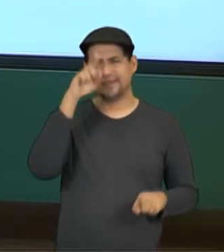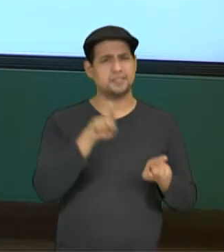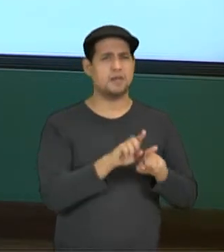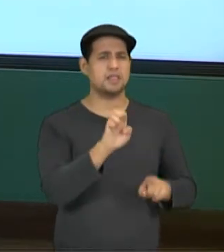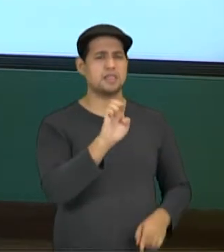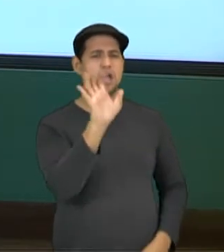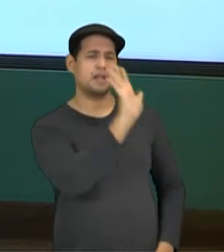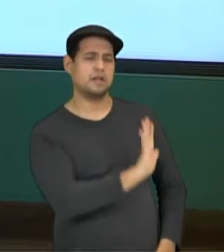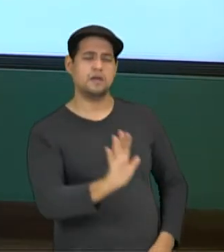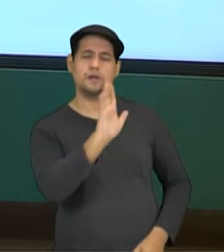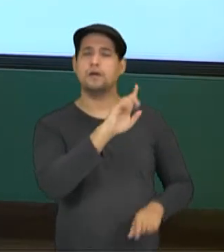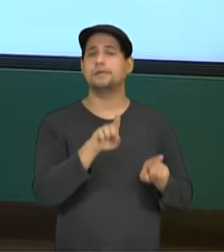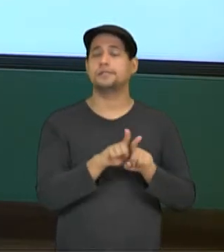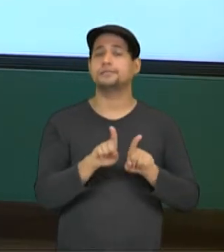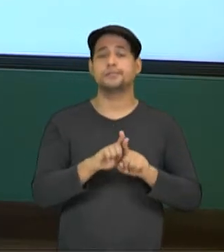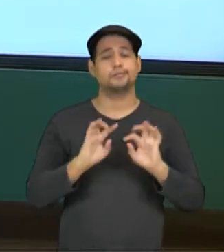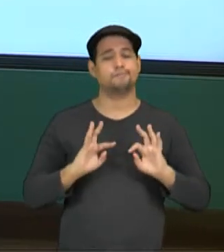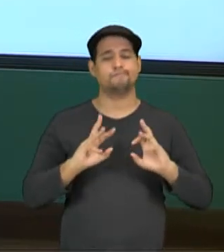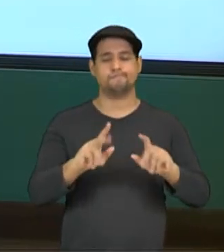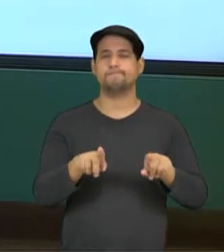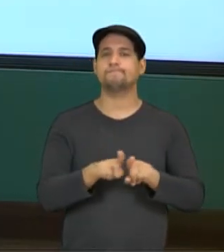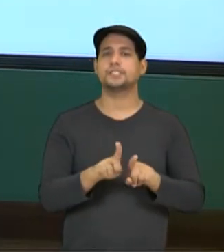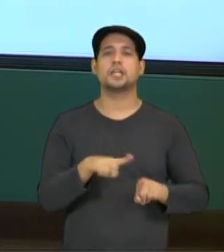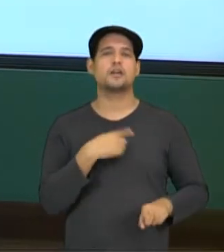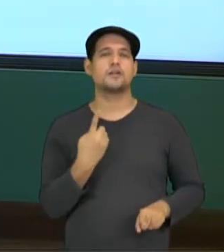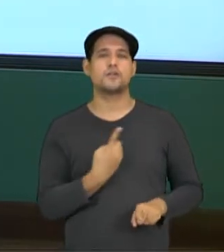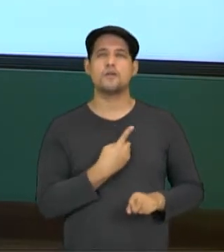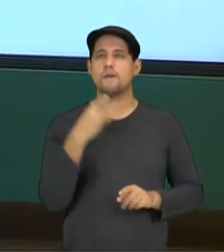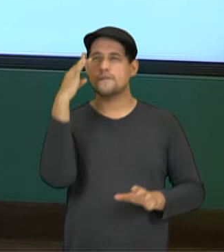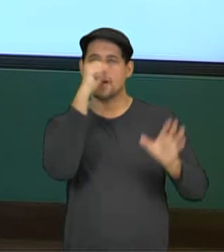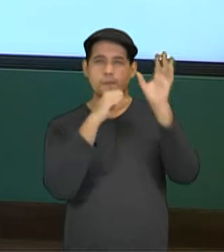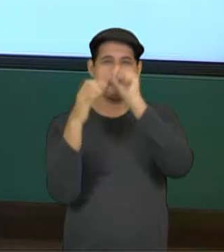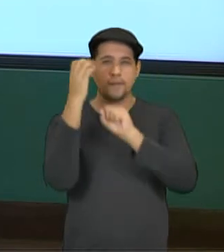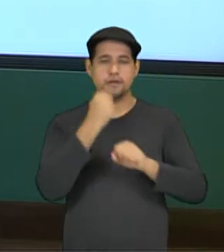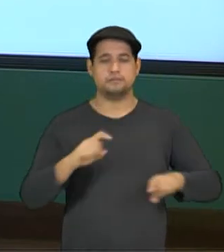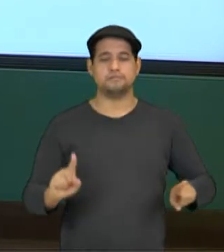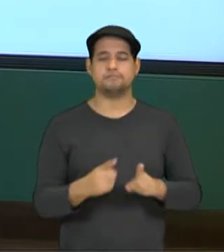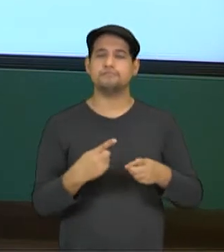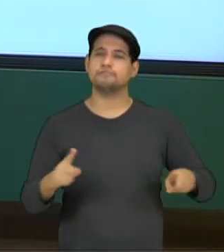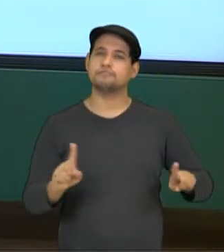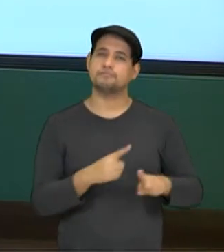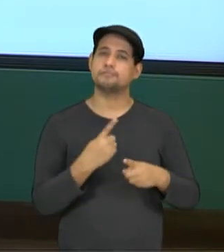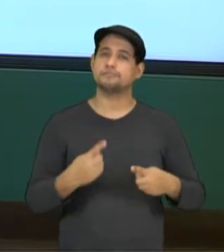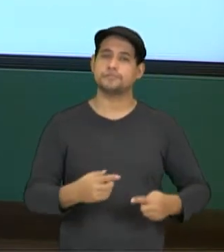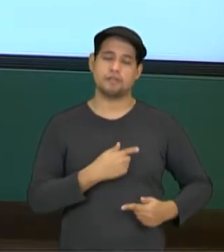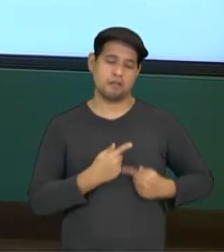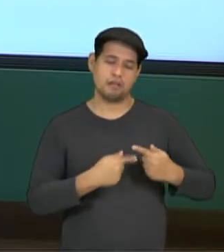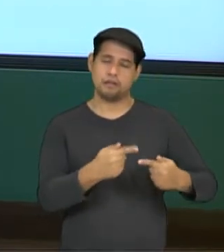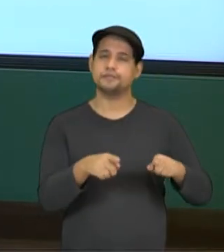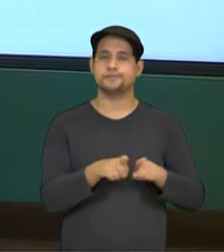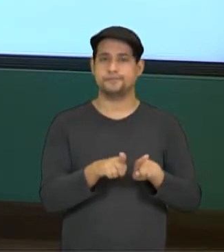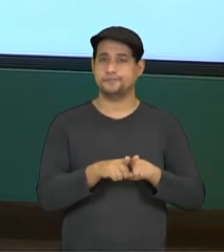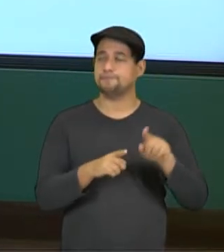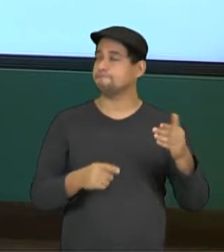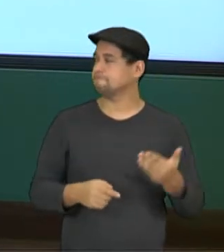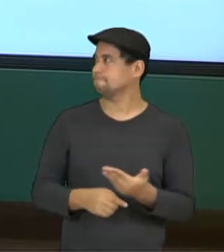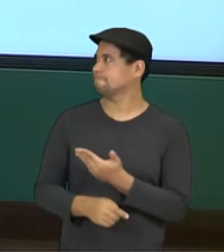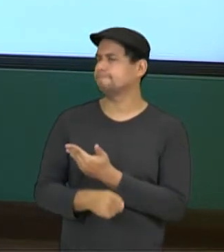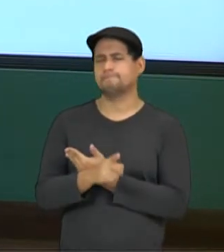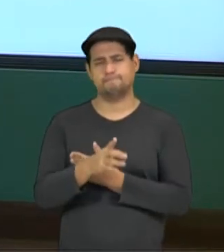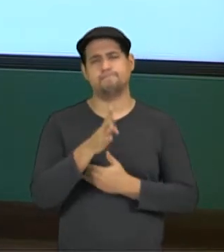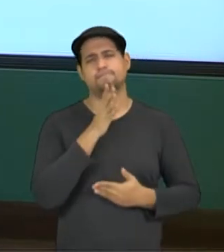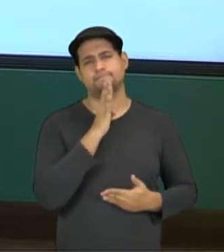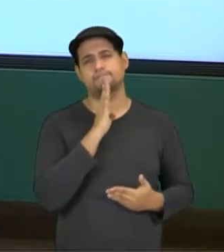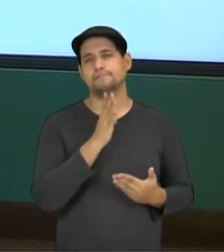da música ocidental como um todo. Né? A nossa formação aí musical passa, né, por Beethoven. Tenho certeza que você